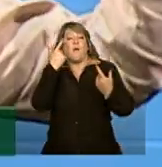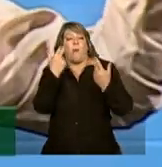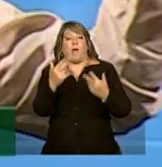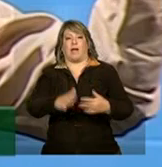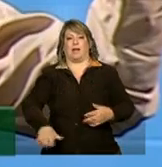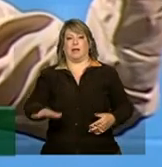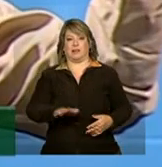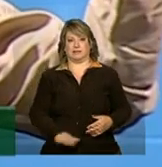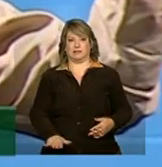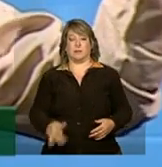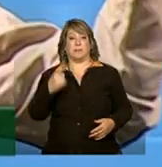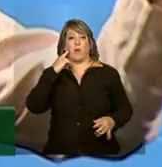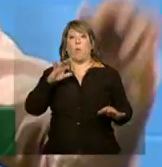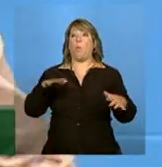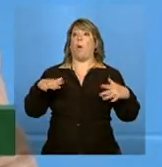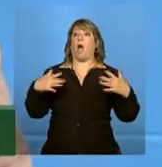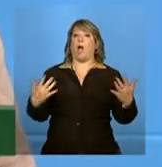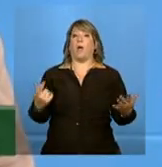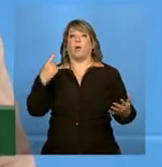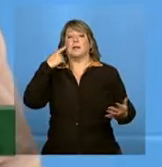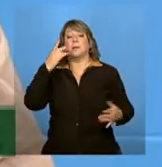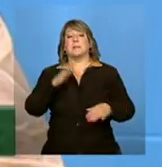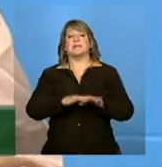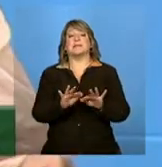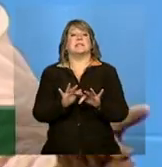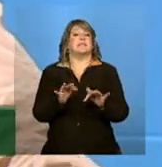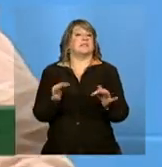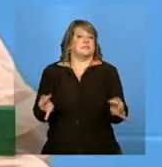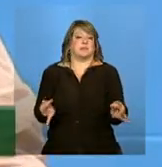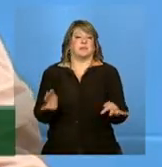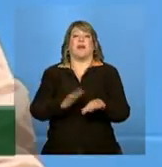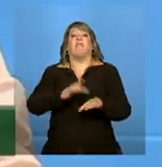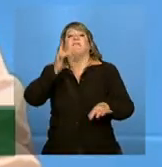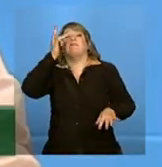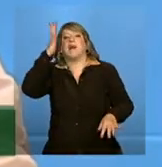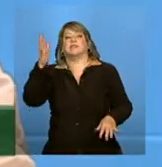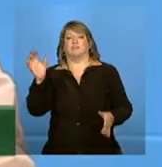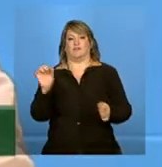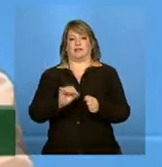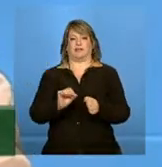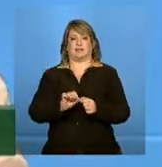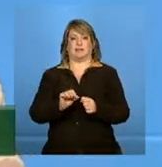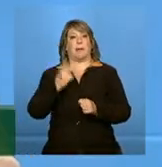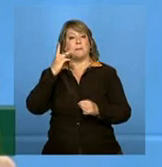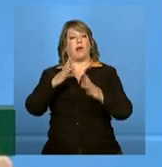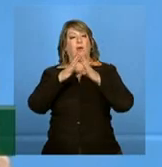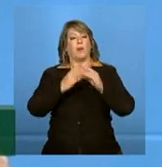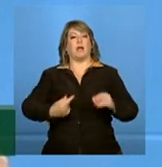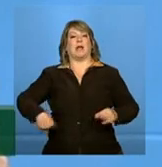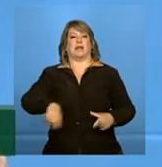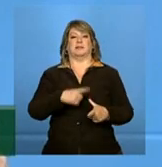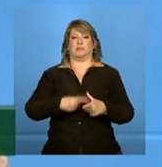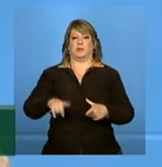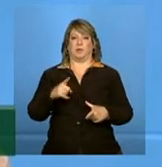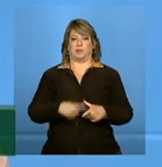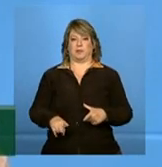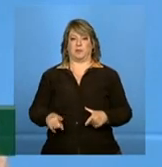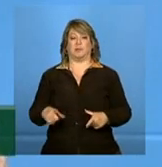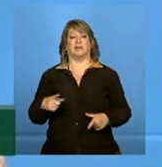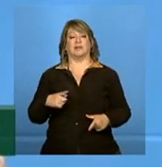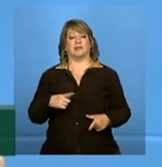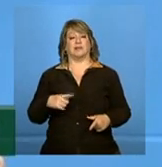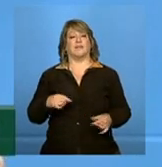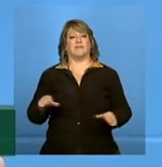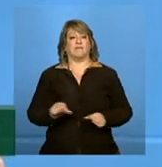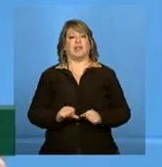pensar qual é a solução mais simples e mais fácil de se implementar para resolver essas mazelas que afligem a